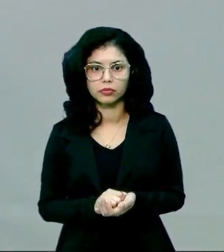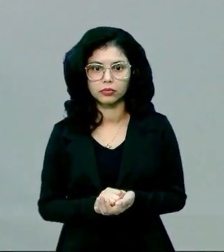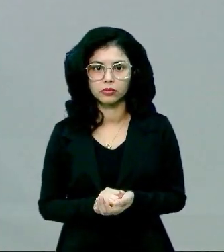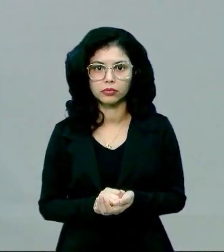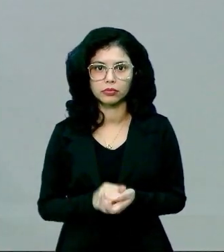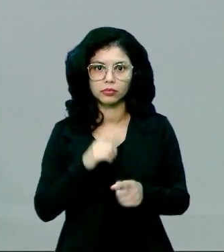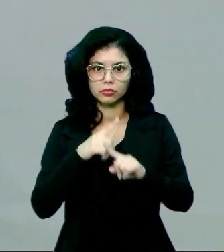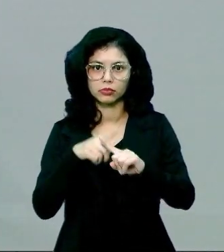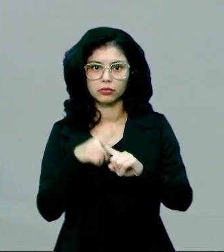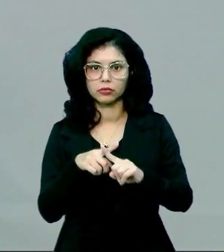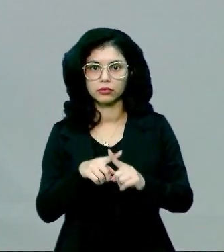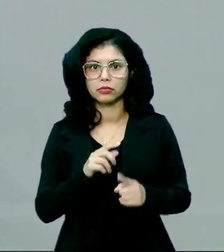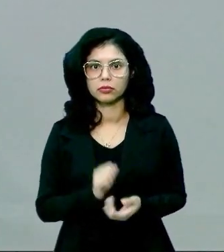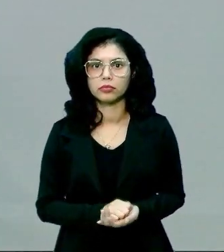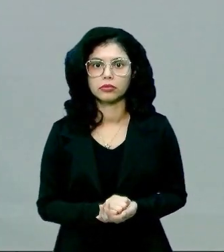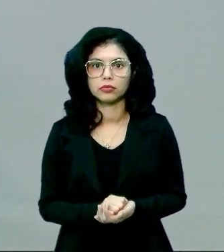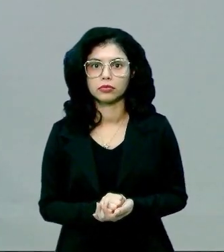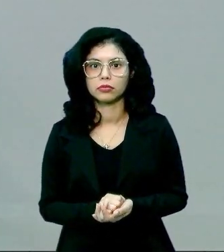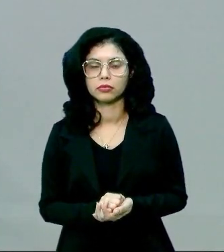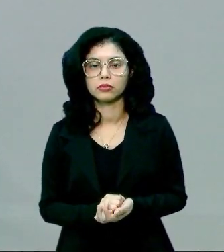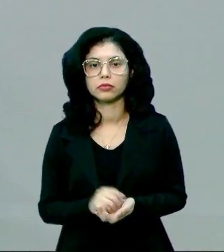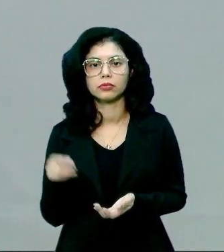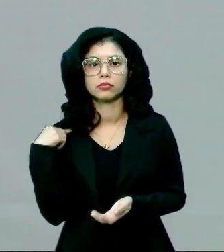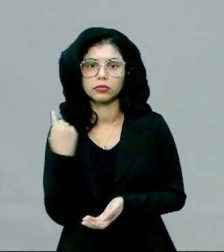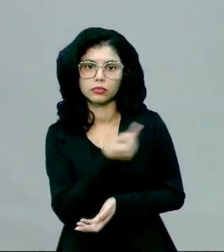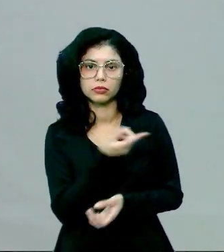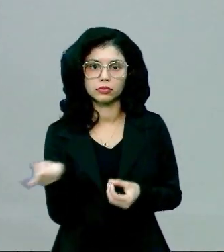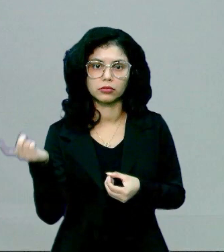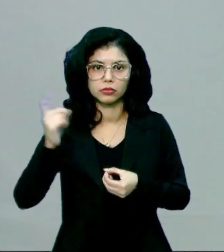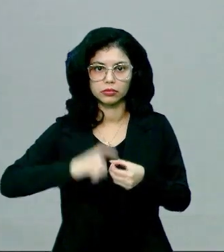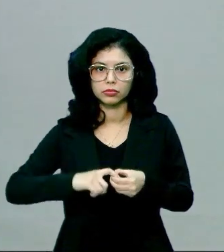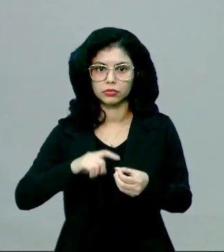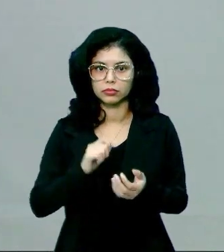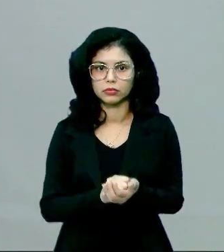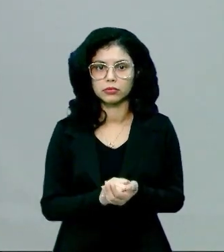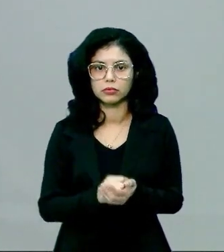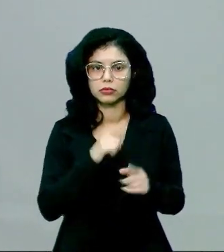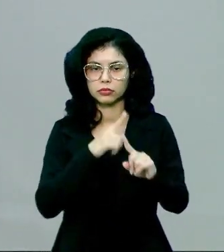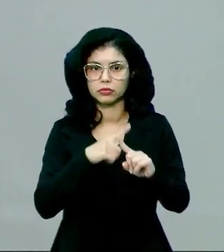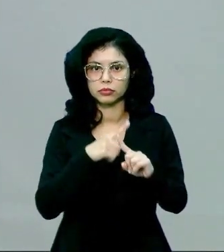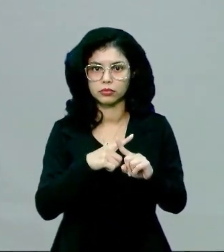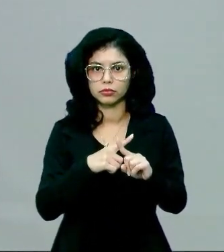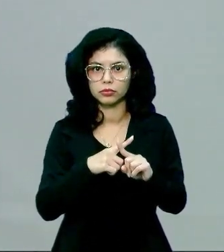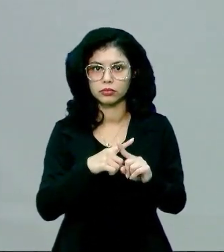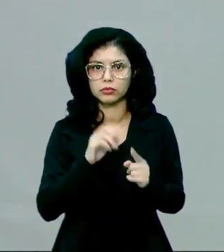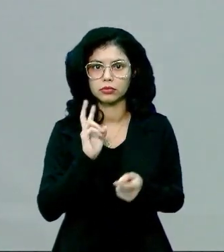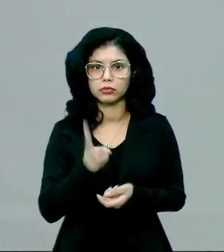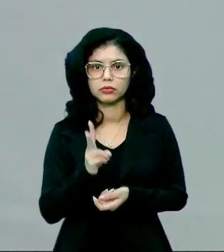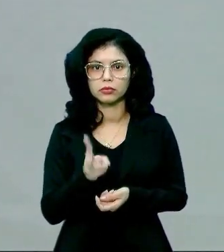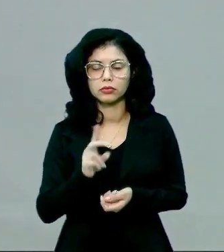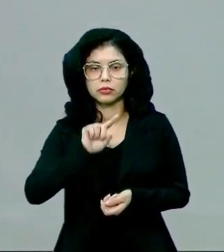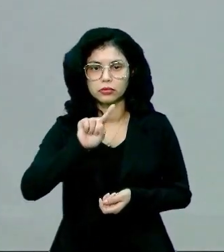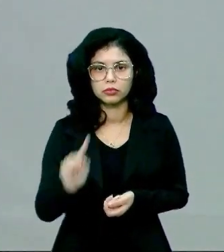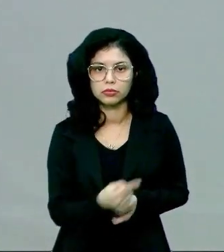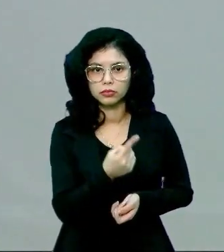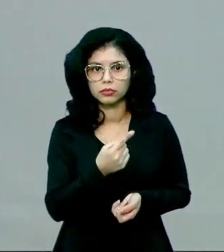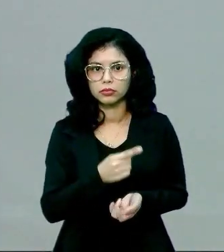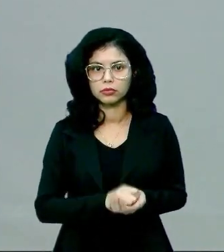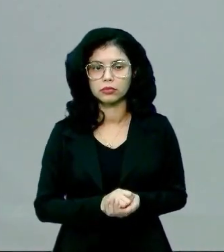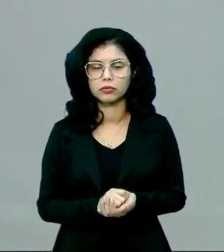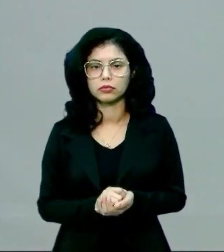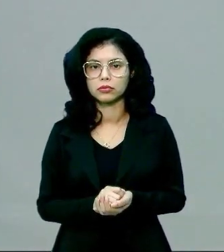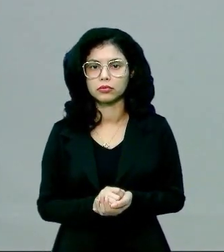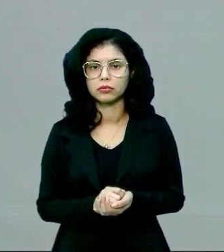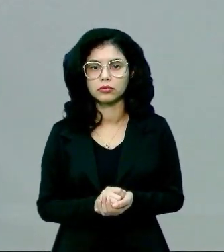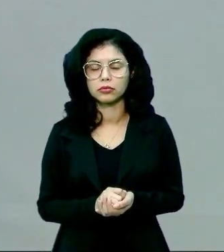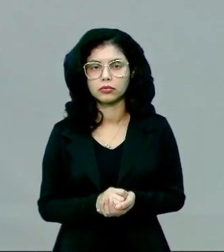essa multiplicação, tá? A gente está voltando, tá? A multiplicação sempre por 1.000. Dali a